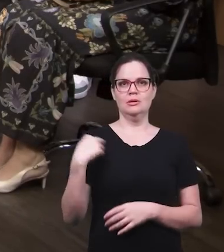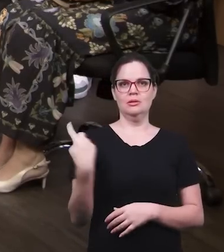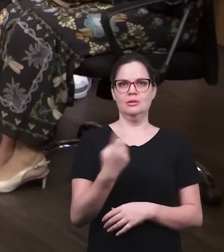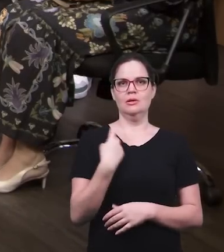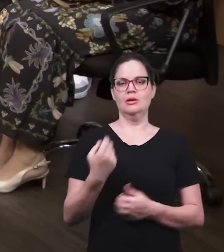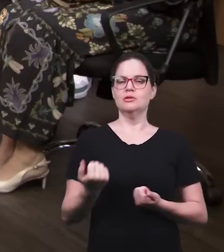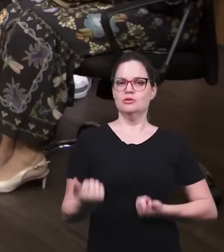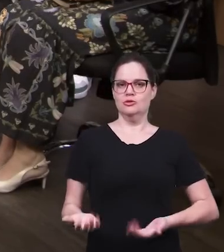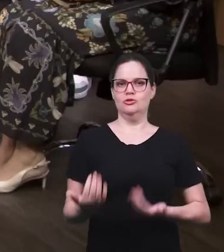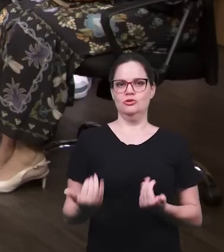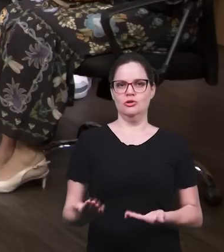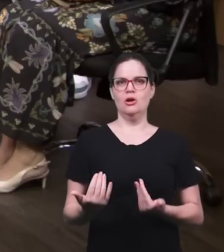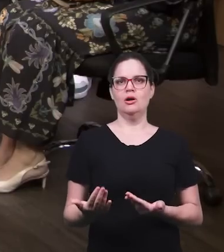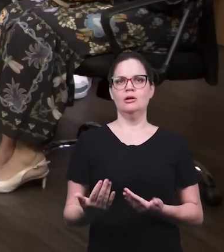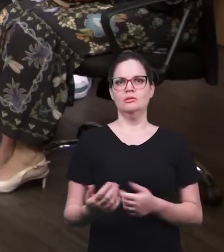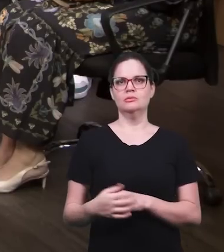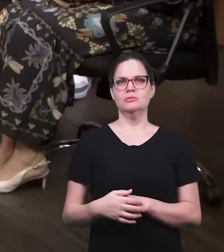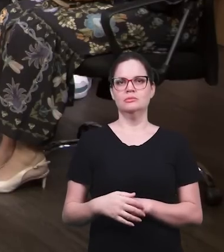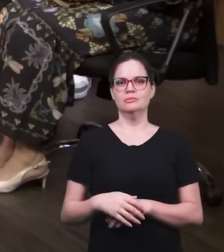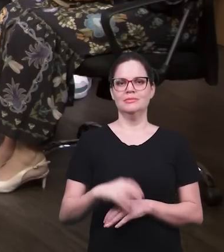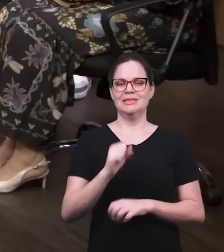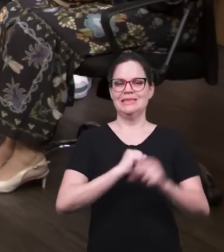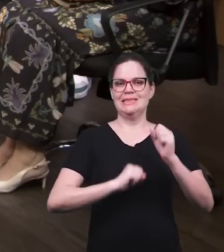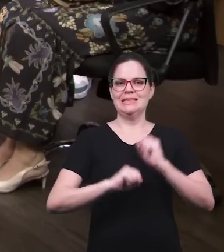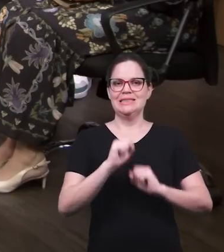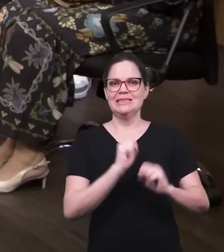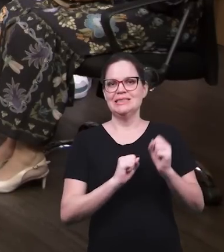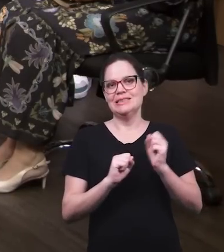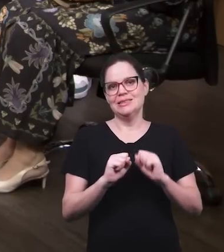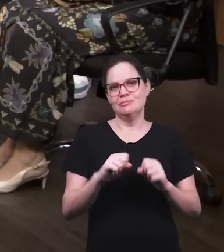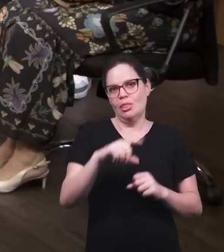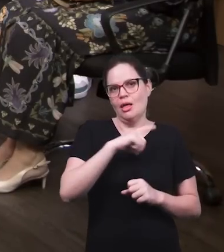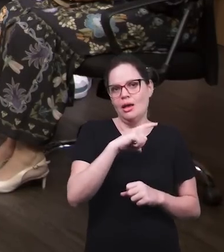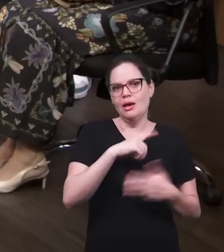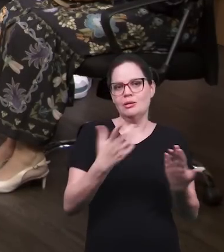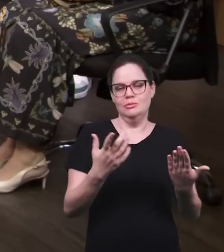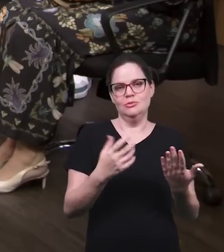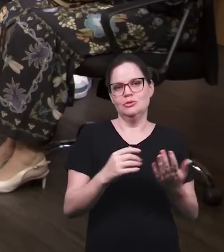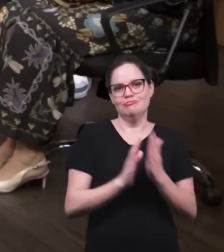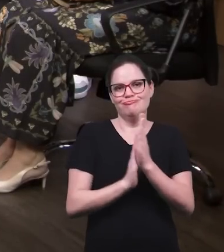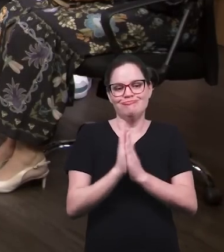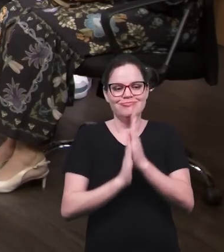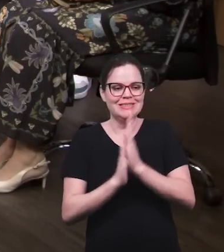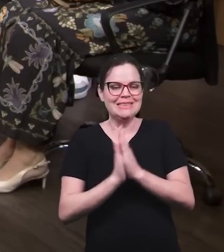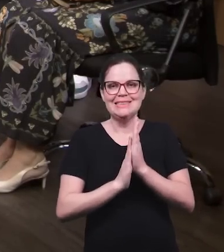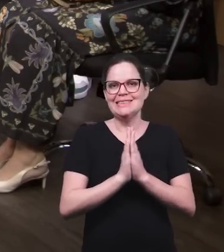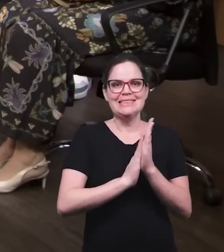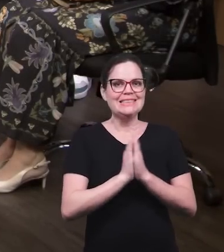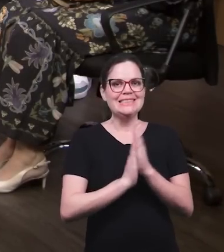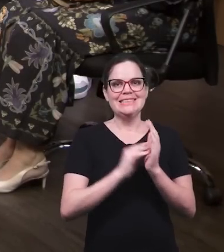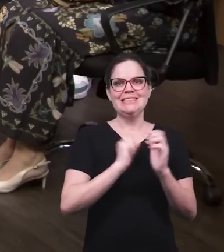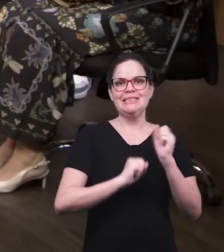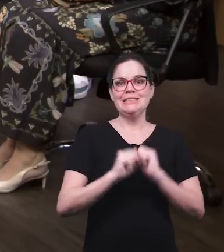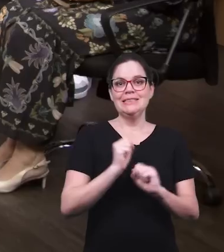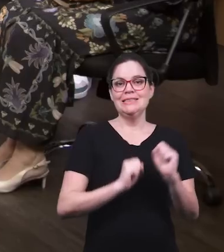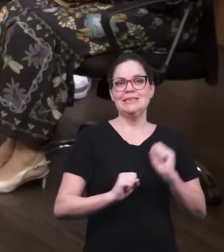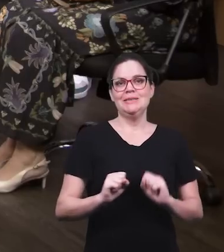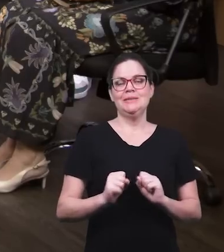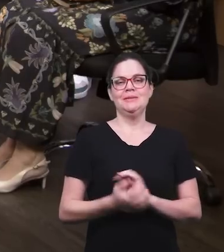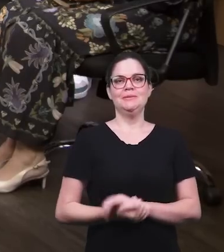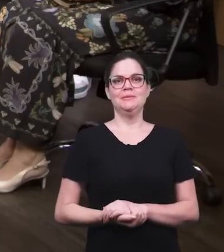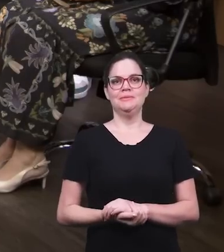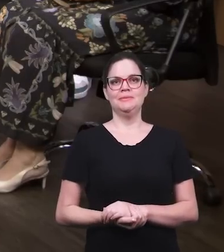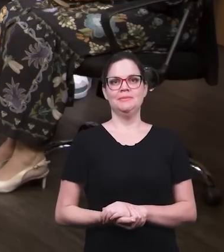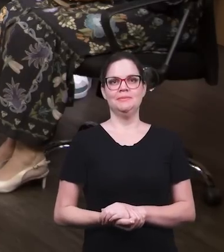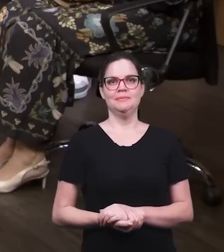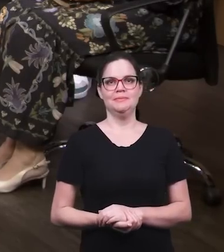como jovens, a gente sentimos algumas ansiedades, algumas fadigas. E essa